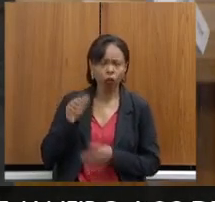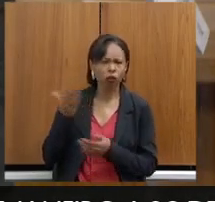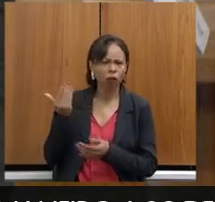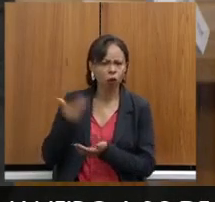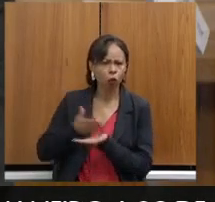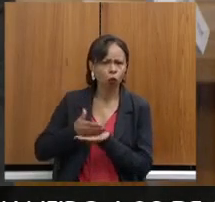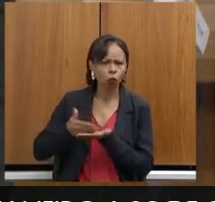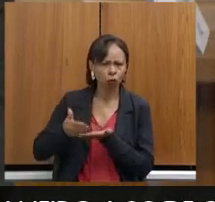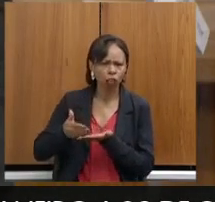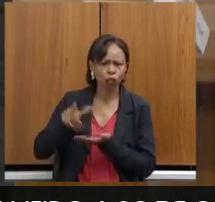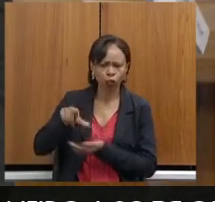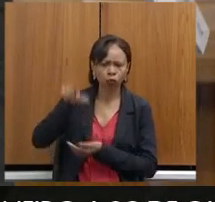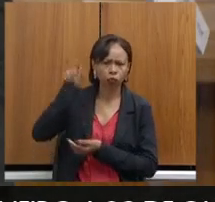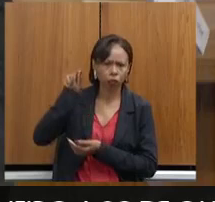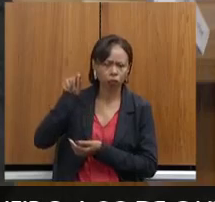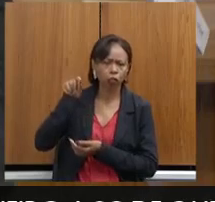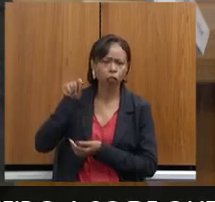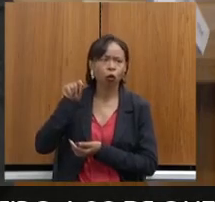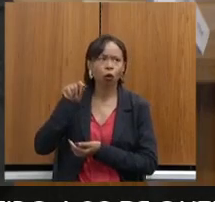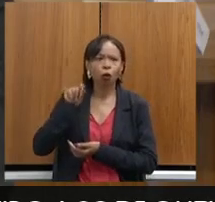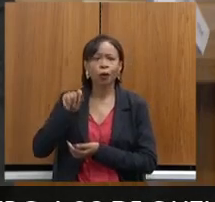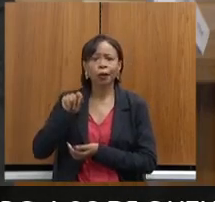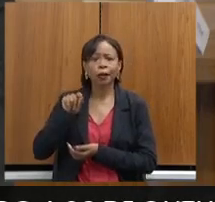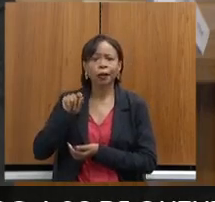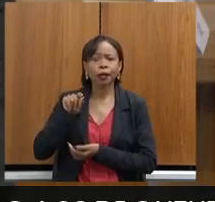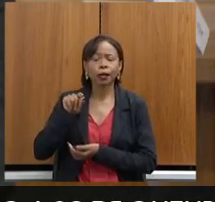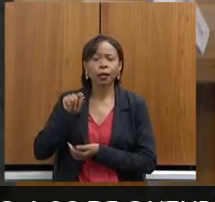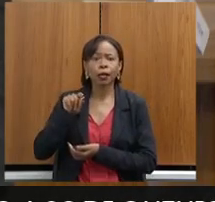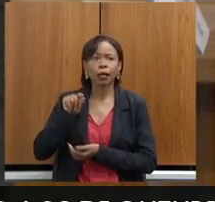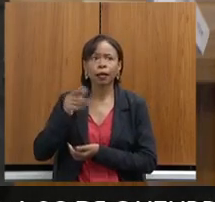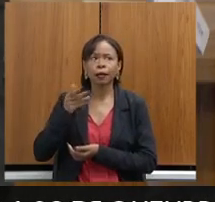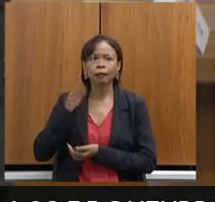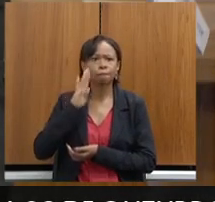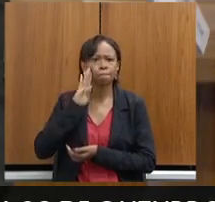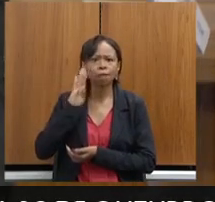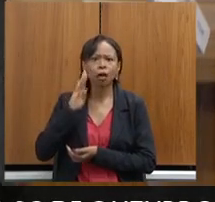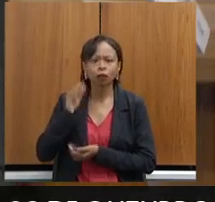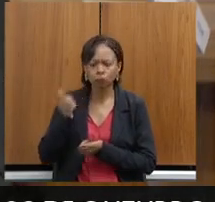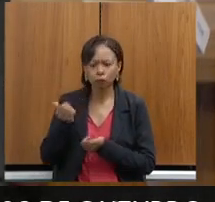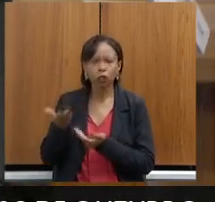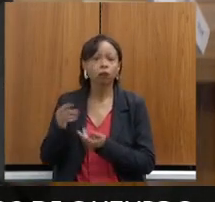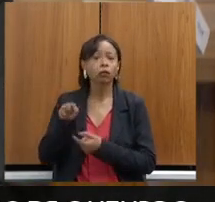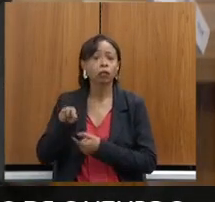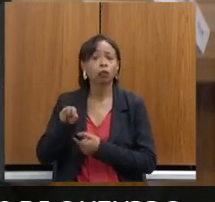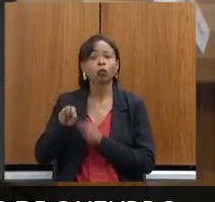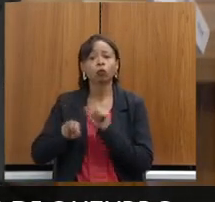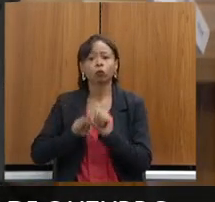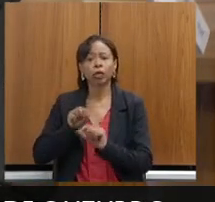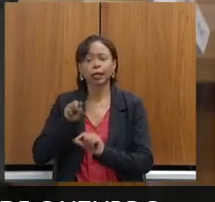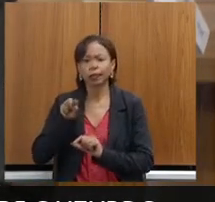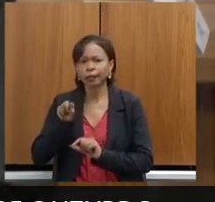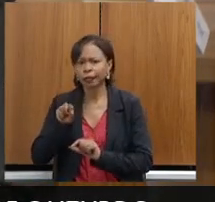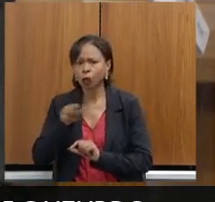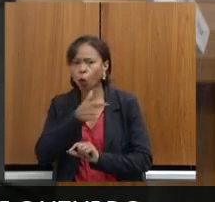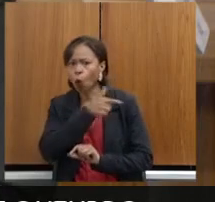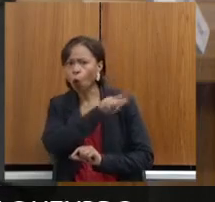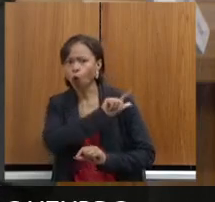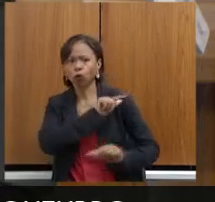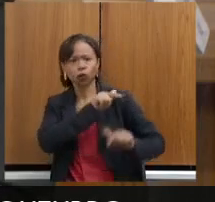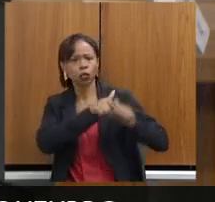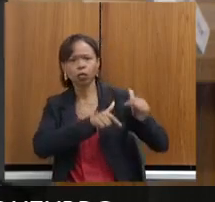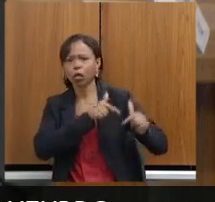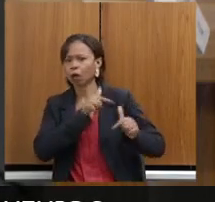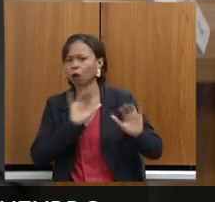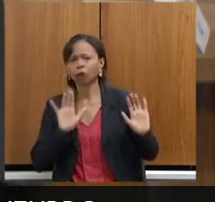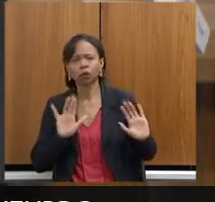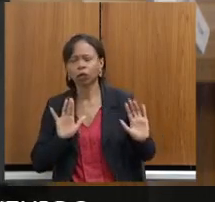designado nós é ressaltamos a ele que ele não tem outra atividade